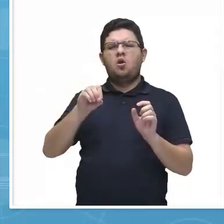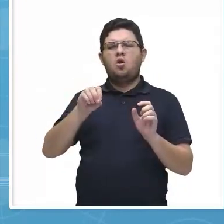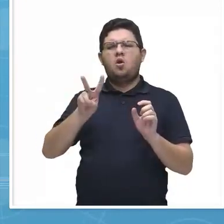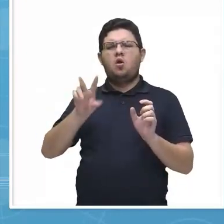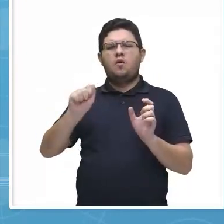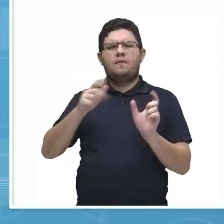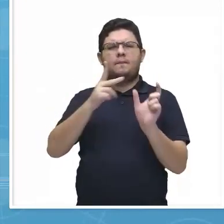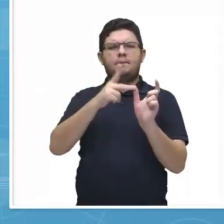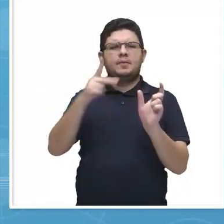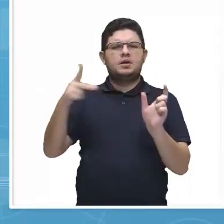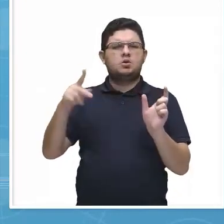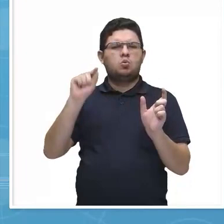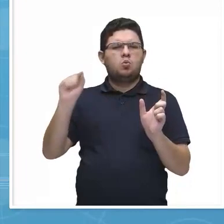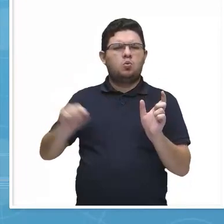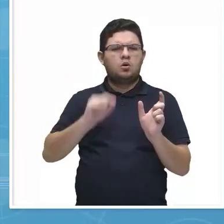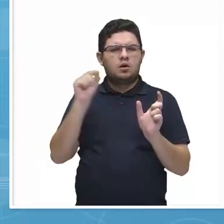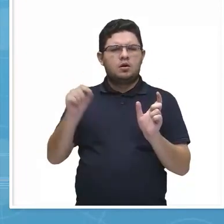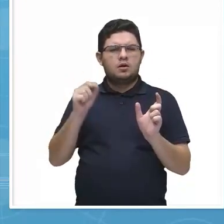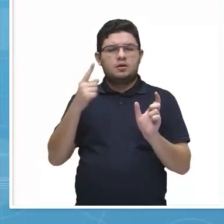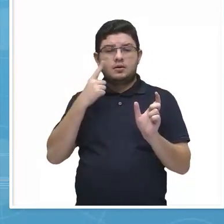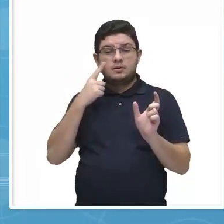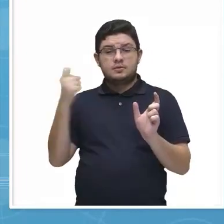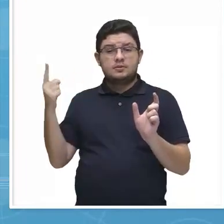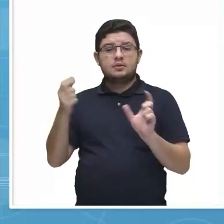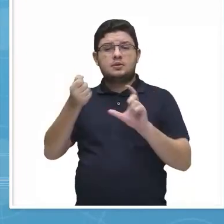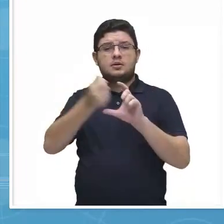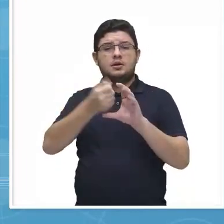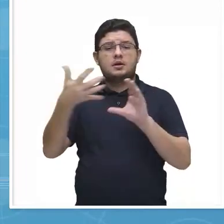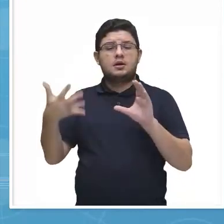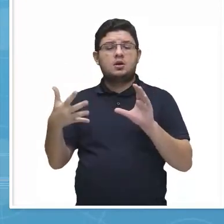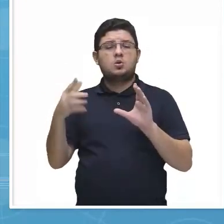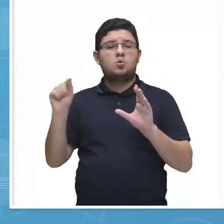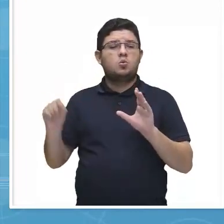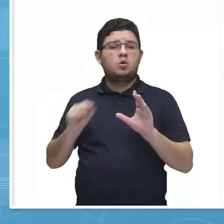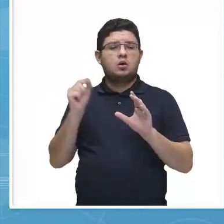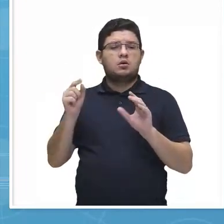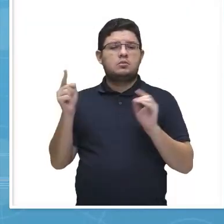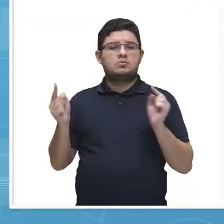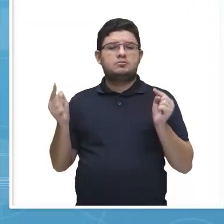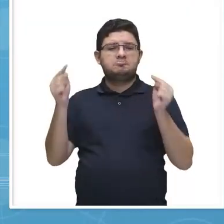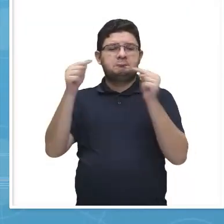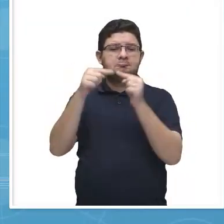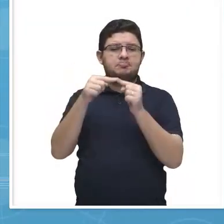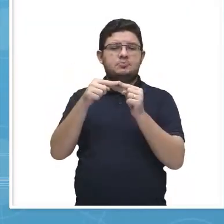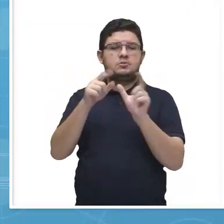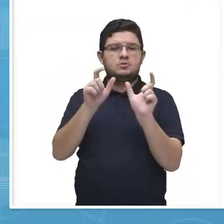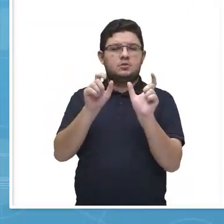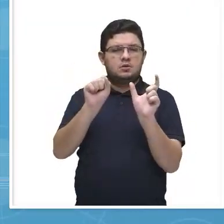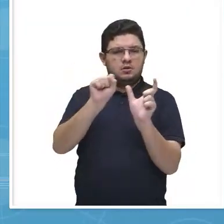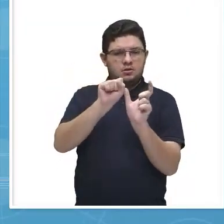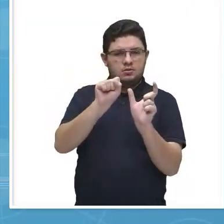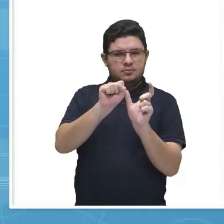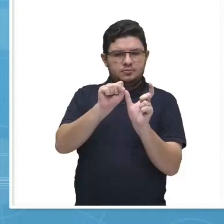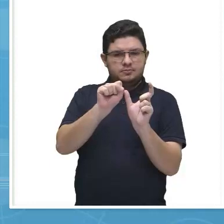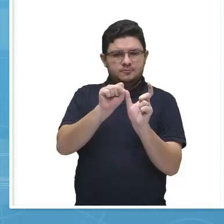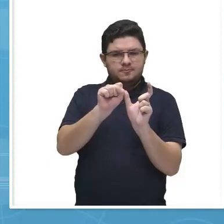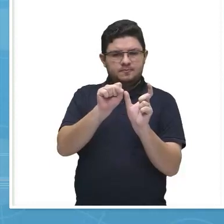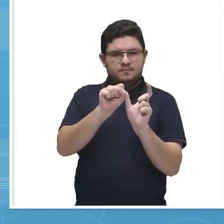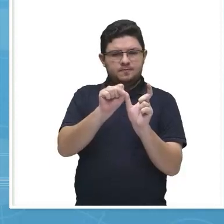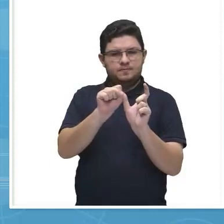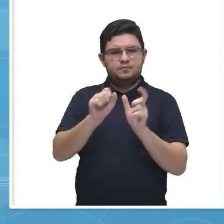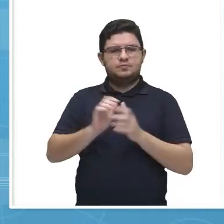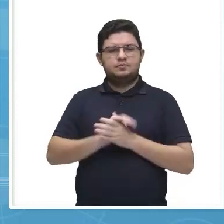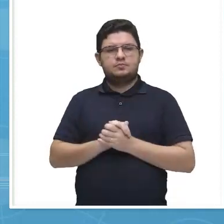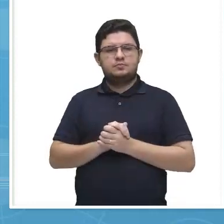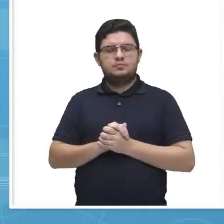característica, predicativo é uma característica, um atributo, é um predicativo do sujeito. As demais eu não vou